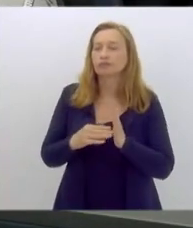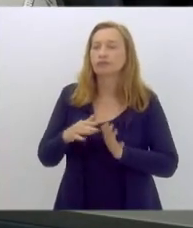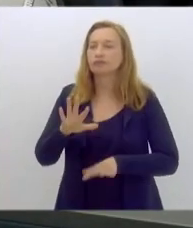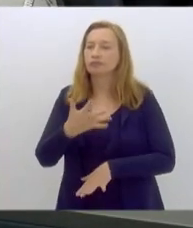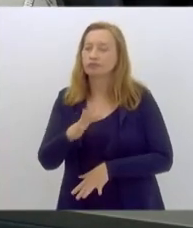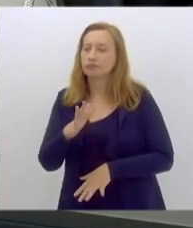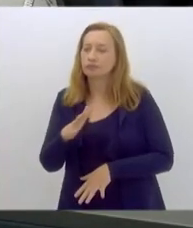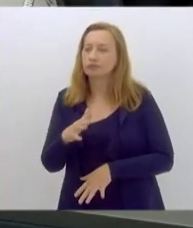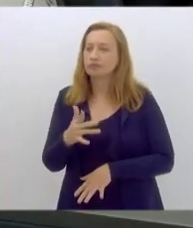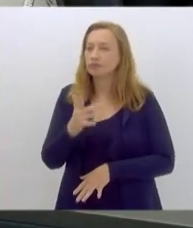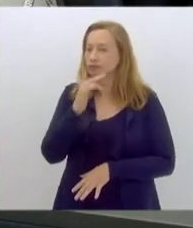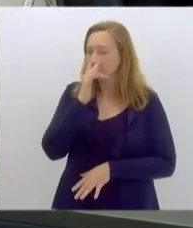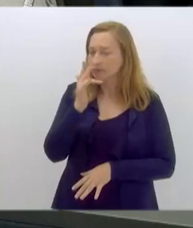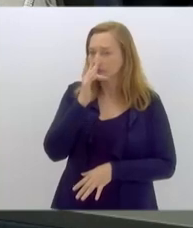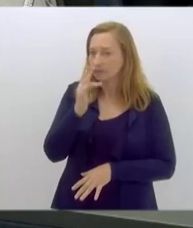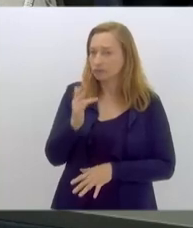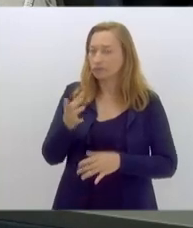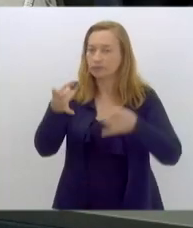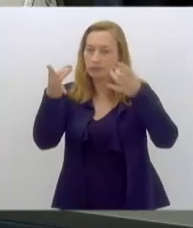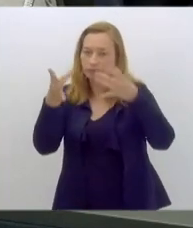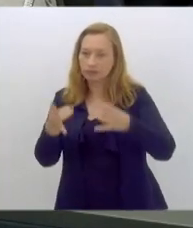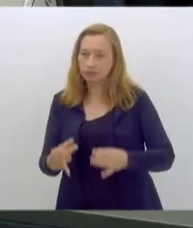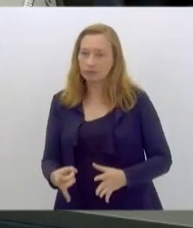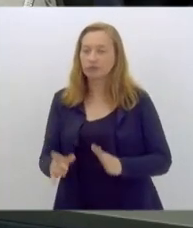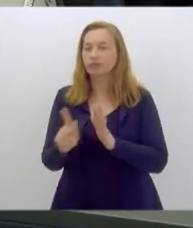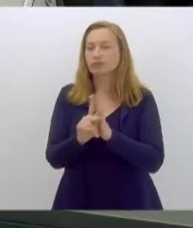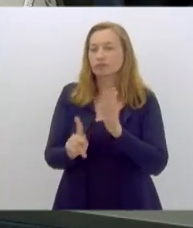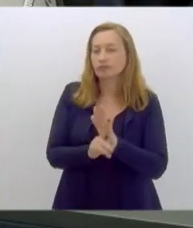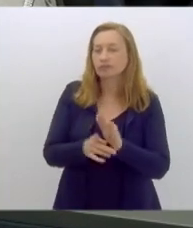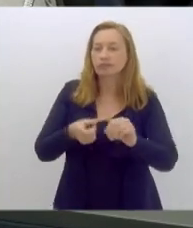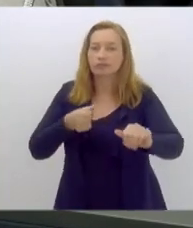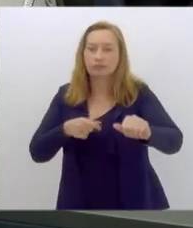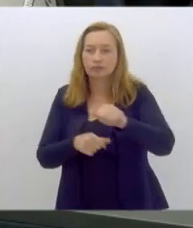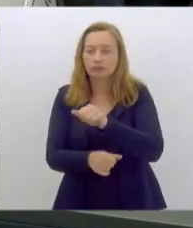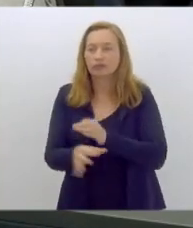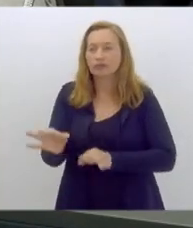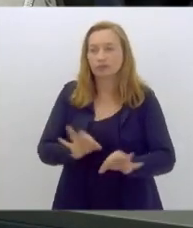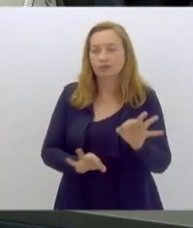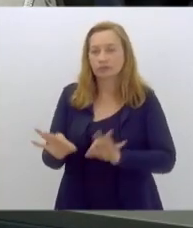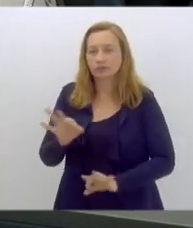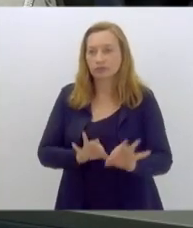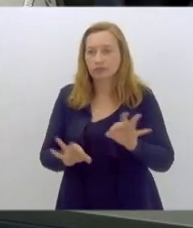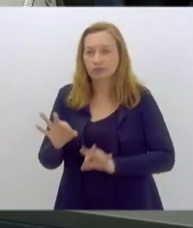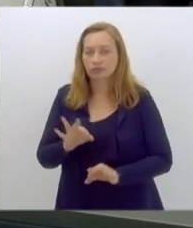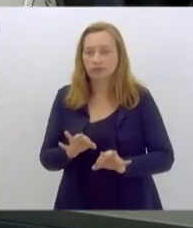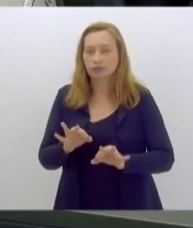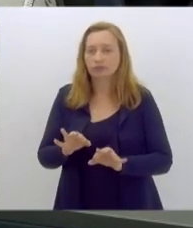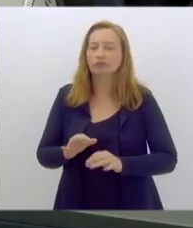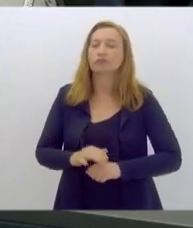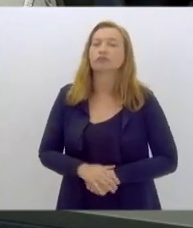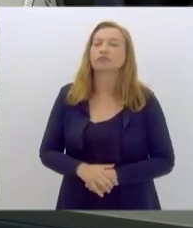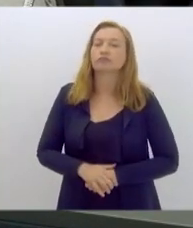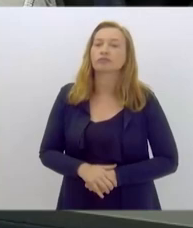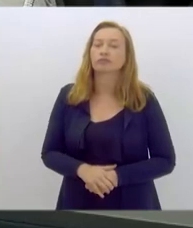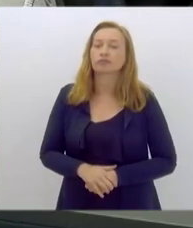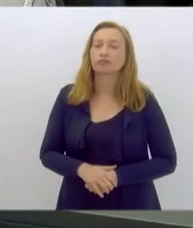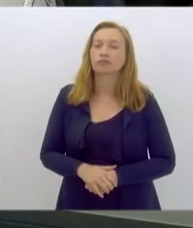Idêntica Então tem um detalhamento dos projetos plano de investimentos é preenchida